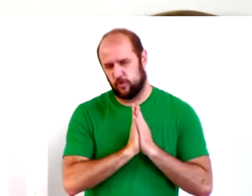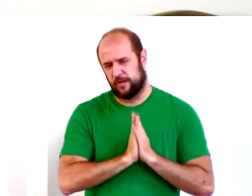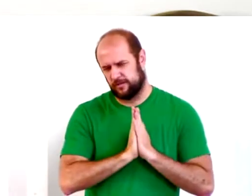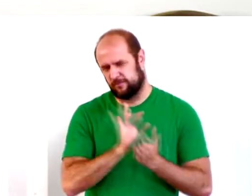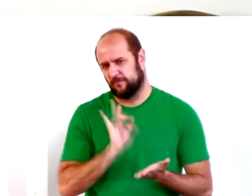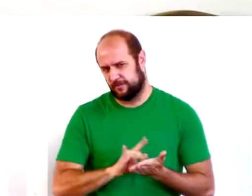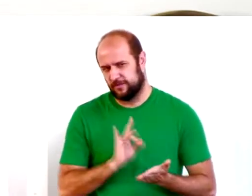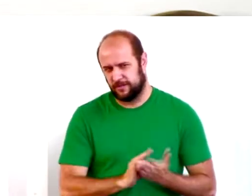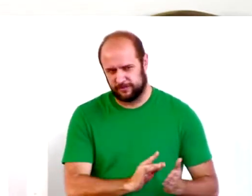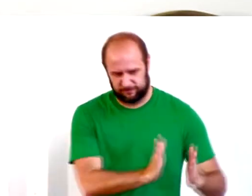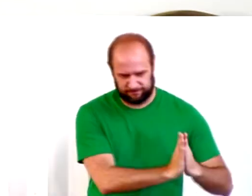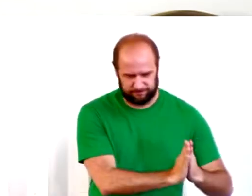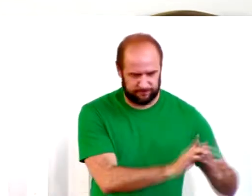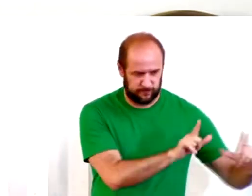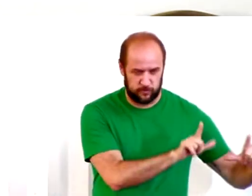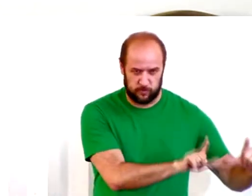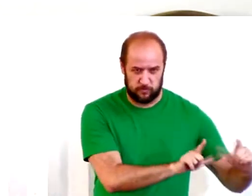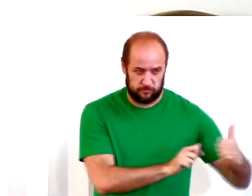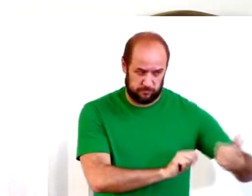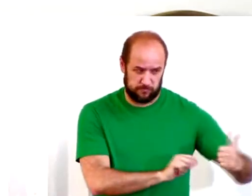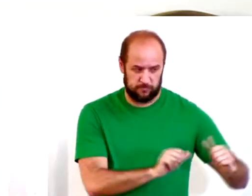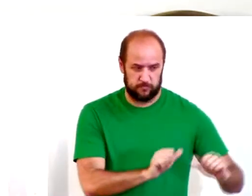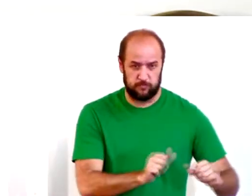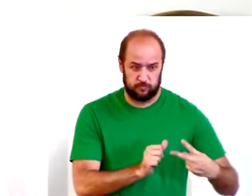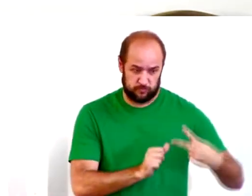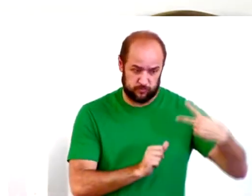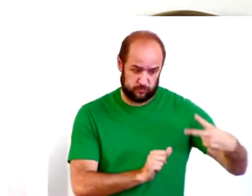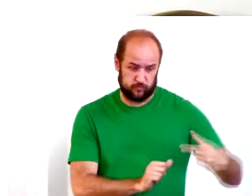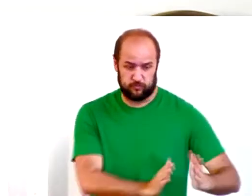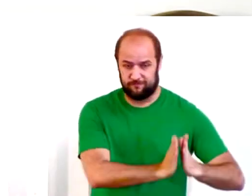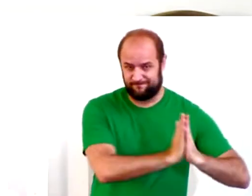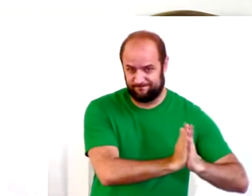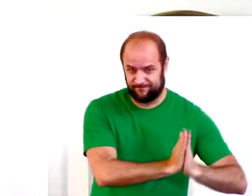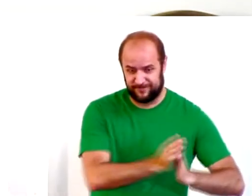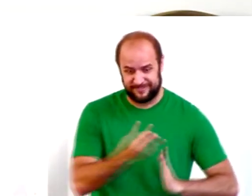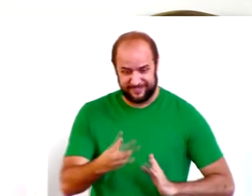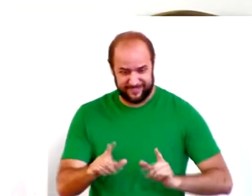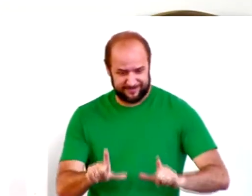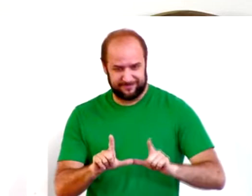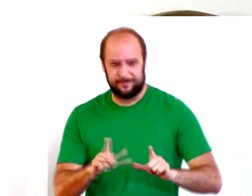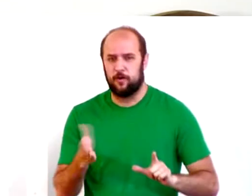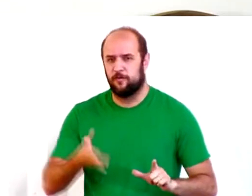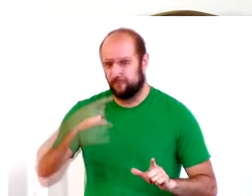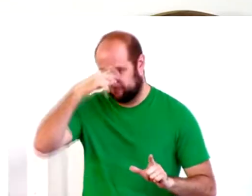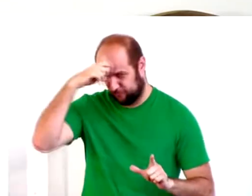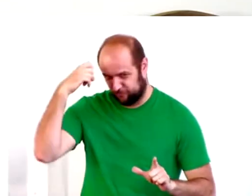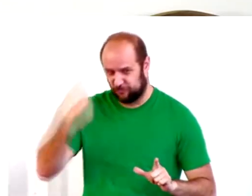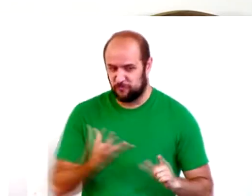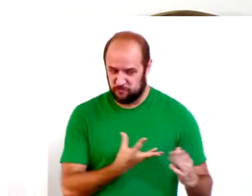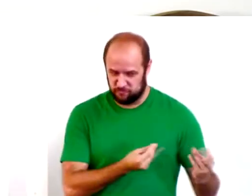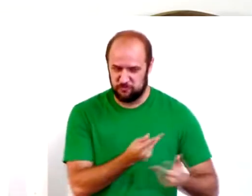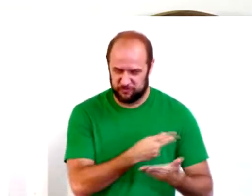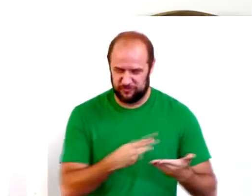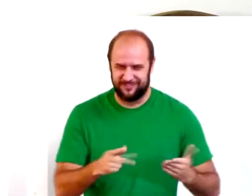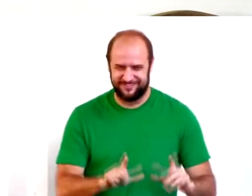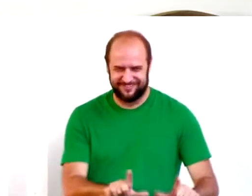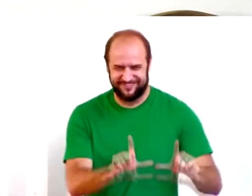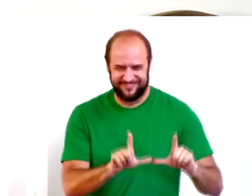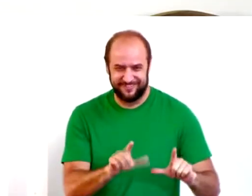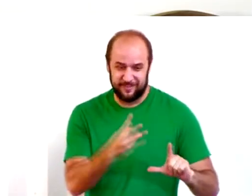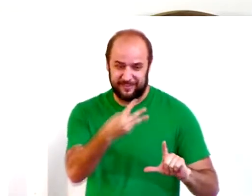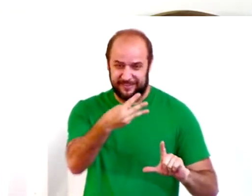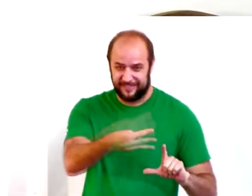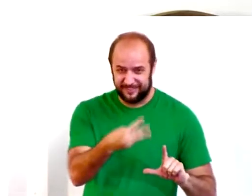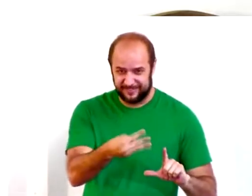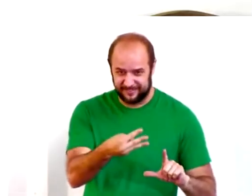tá? É o segundo desenho. E o terceiro desenho, hoje eu estou exigindo bastante das crianças, eu acho, gostaria que vocês